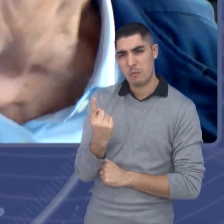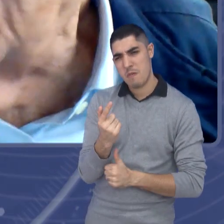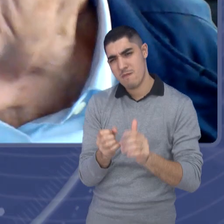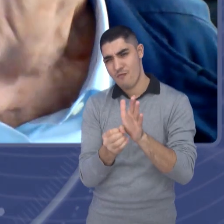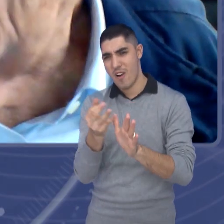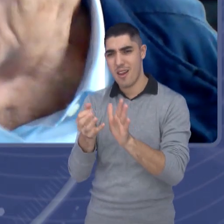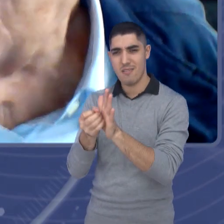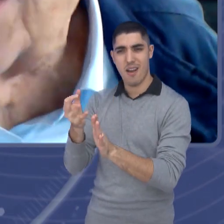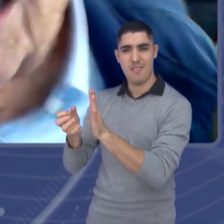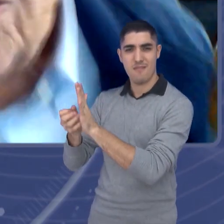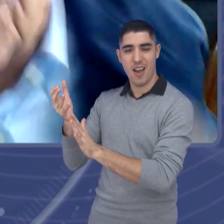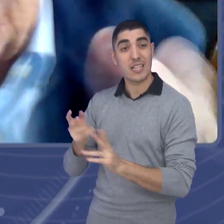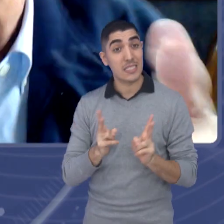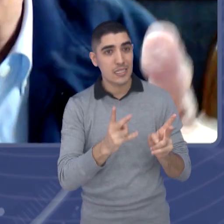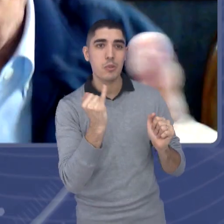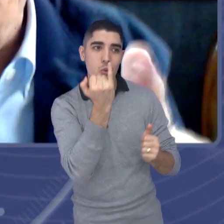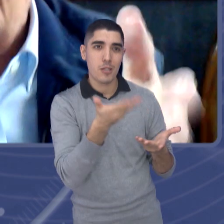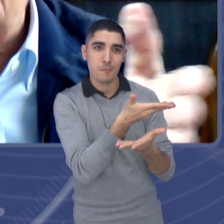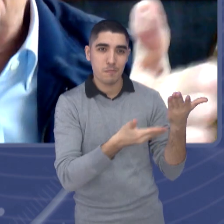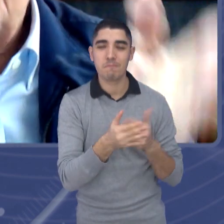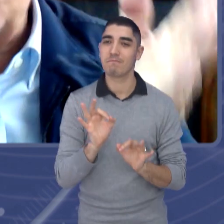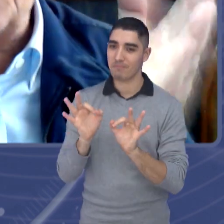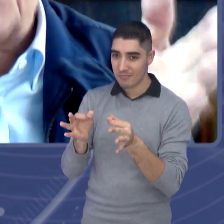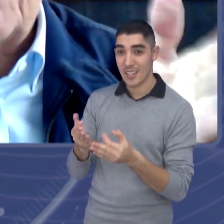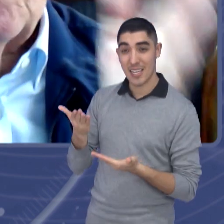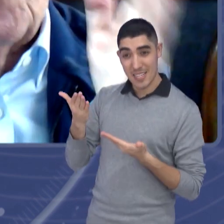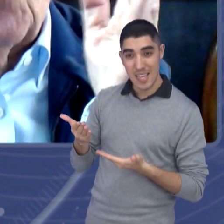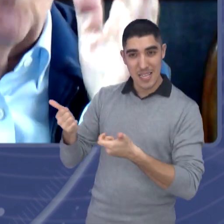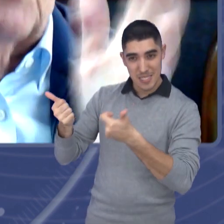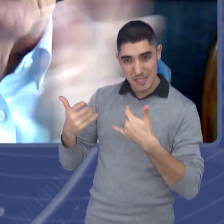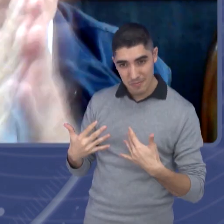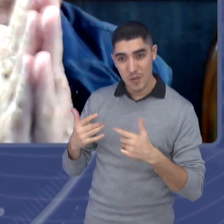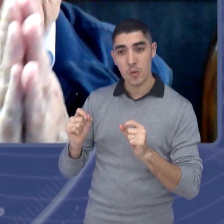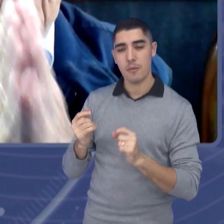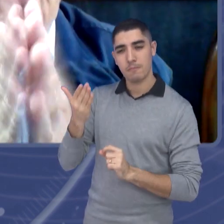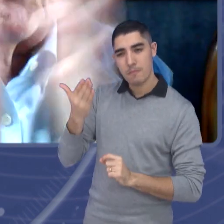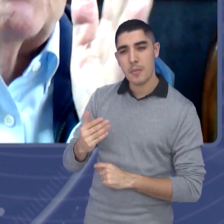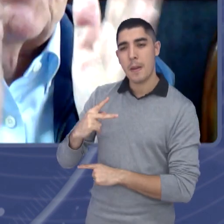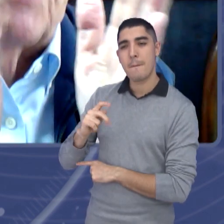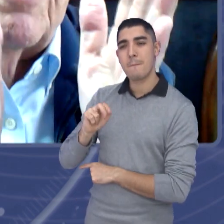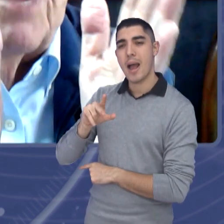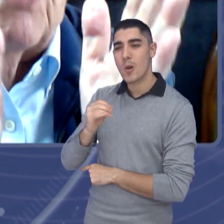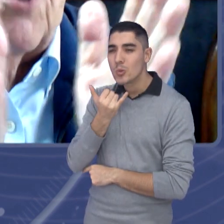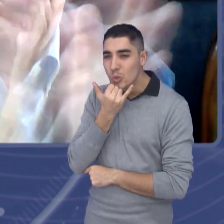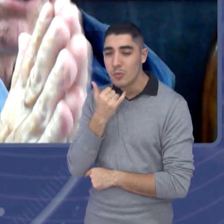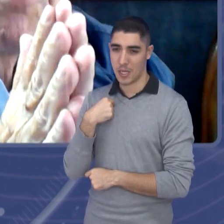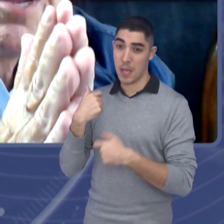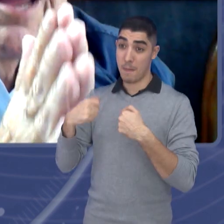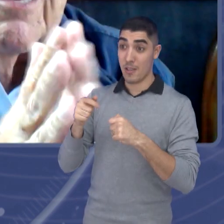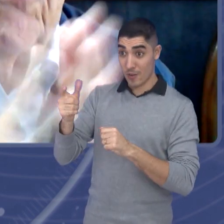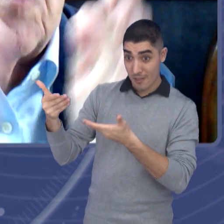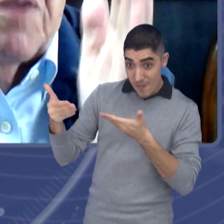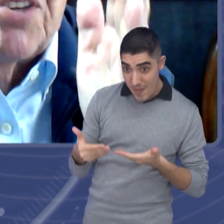dele ou não, ele vai estar dizendo o que ele diz aí, me deixando. Ô Paulo, me perdoe, eu tenho que te atender melhor quando você